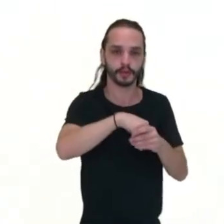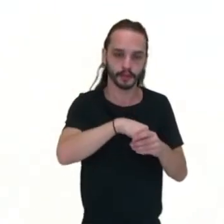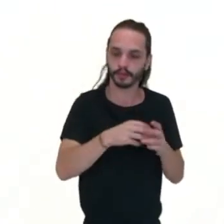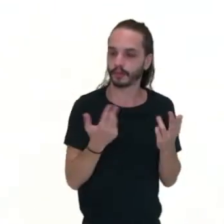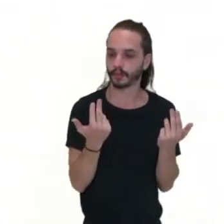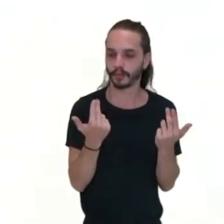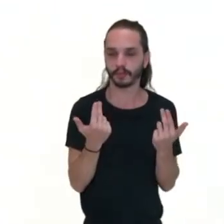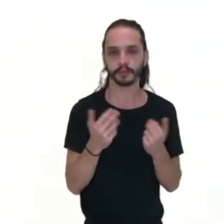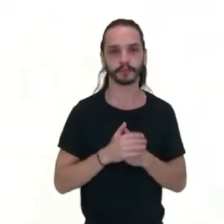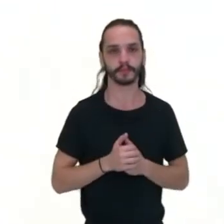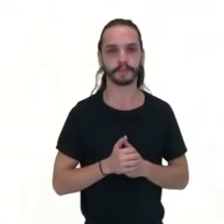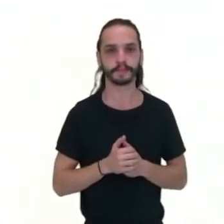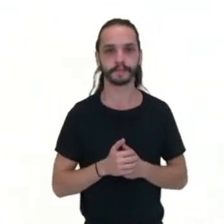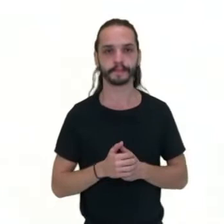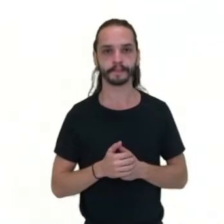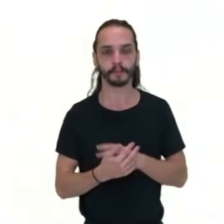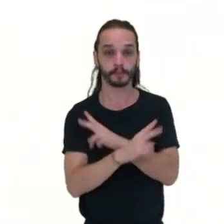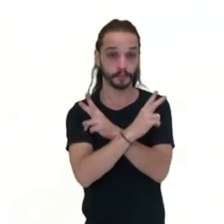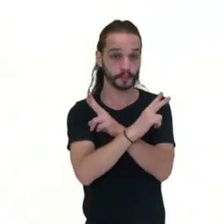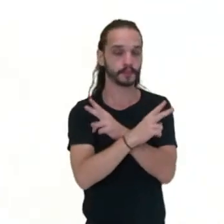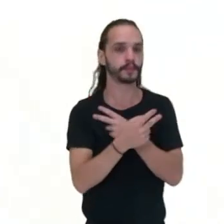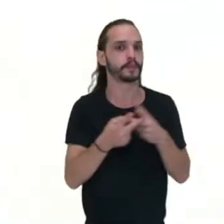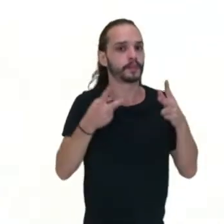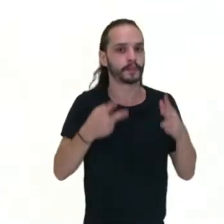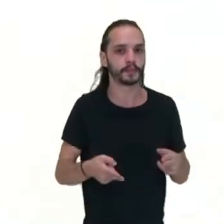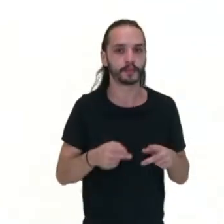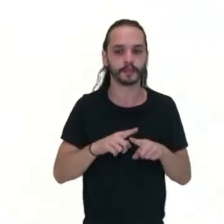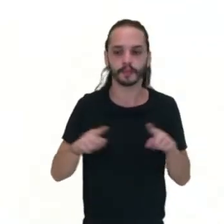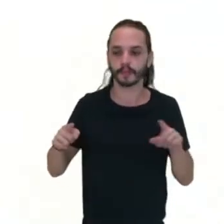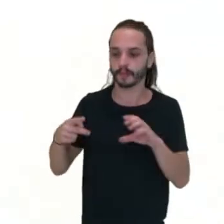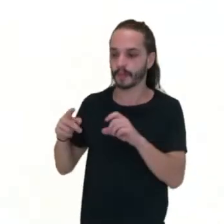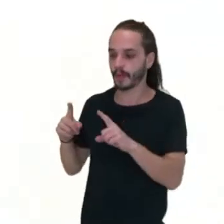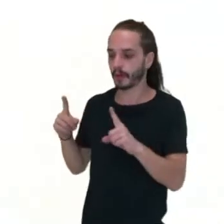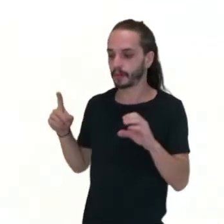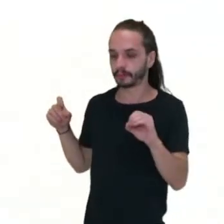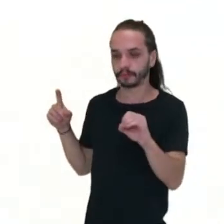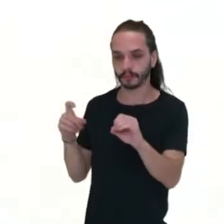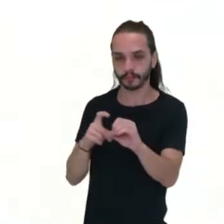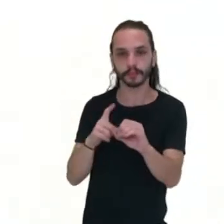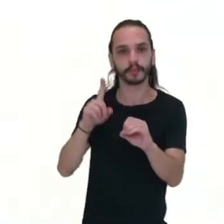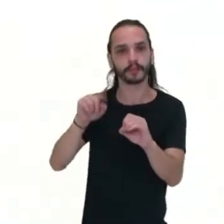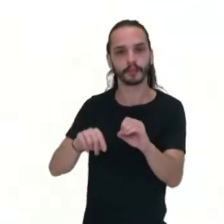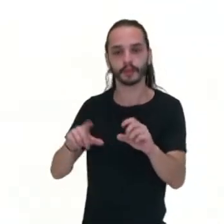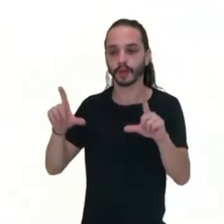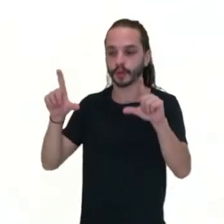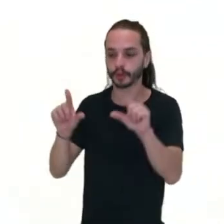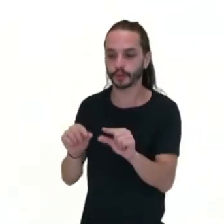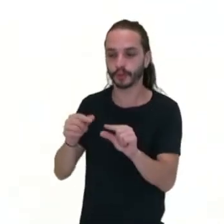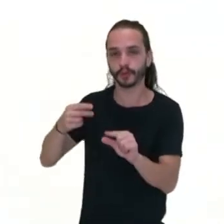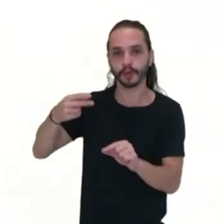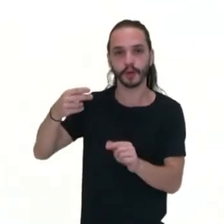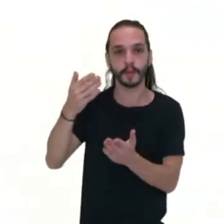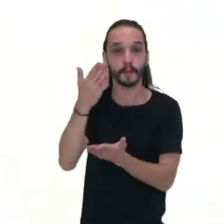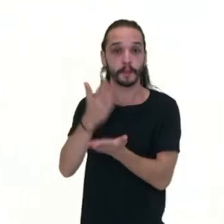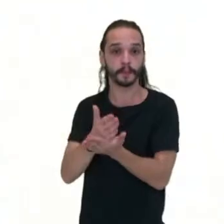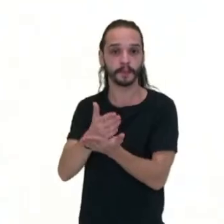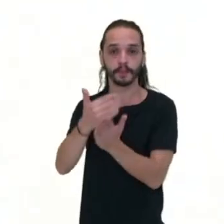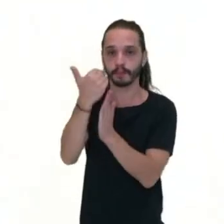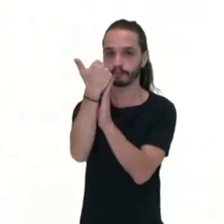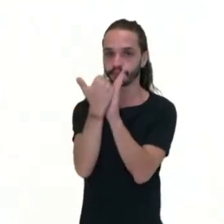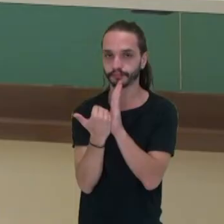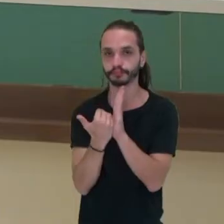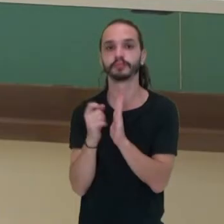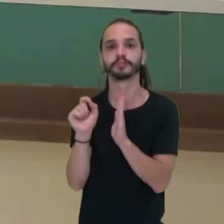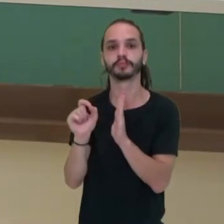igual. A produção de gametas é já reducional, então ela reduz pela metade o número de cromossomos, tá? Entendendo